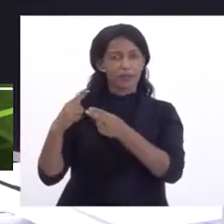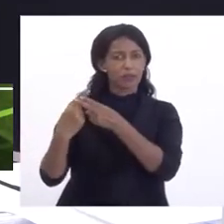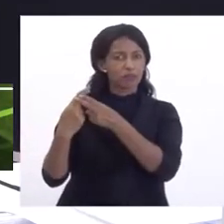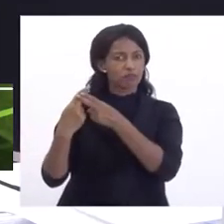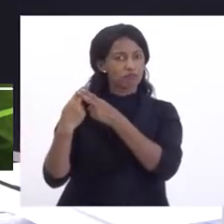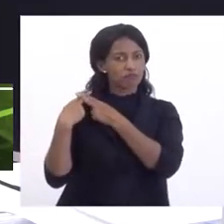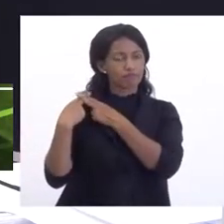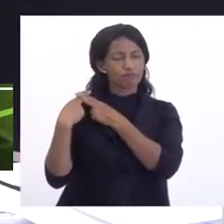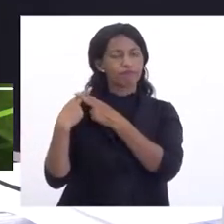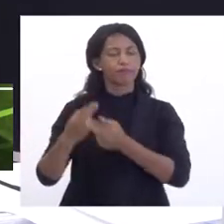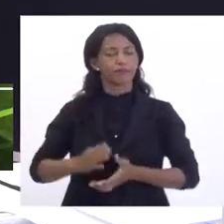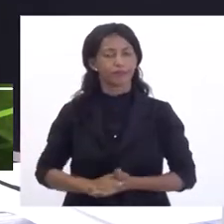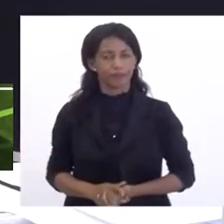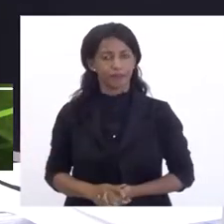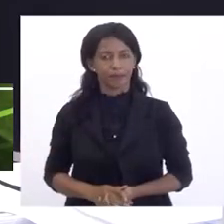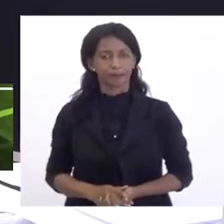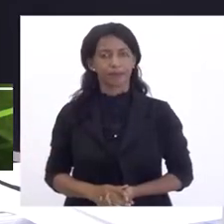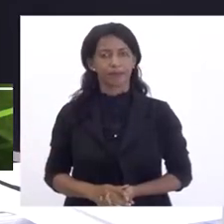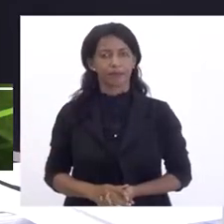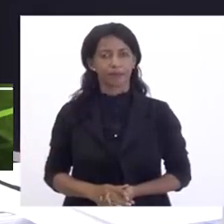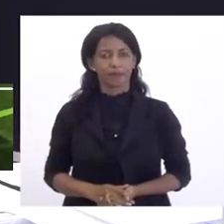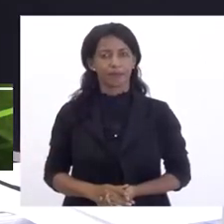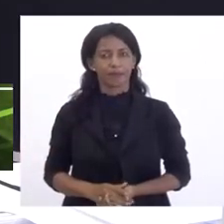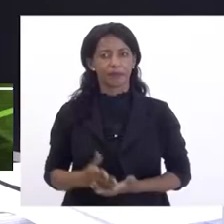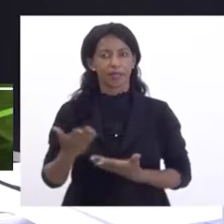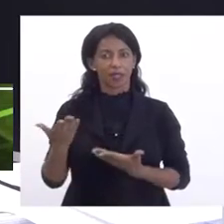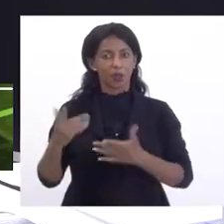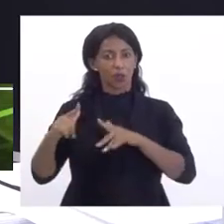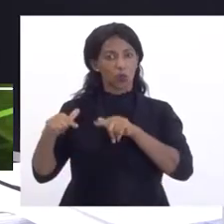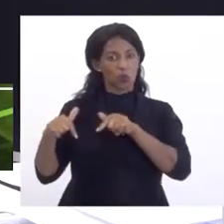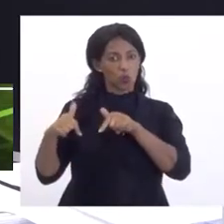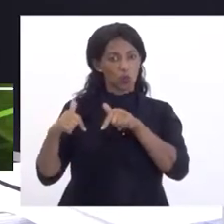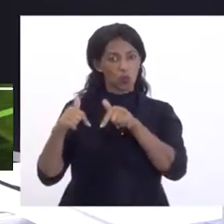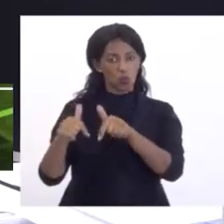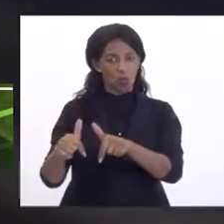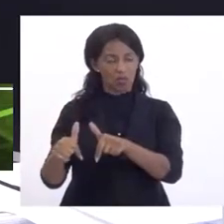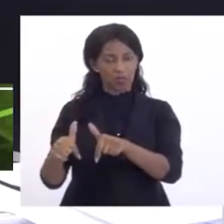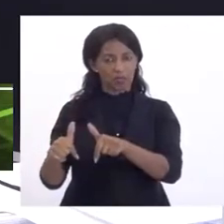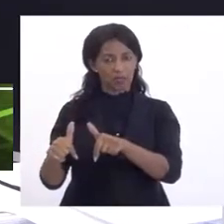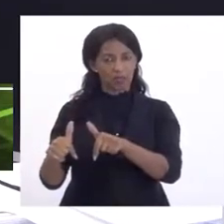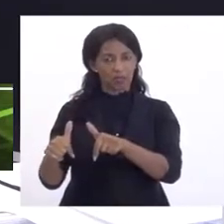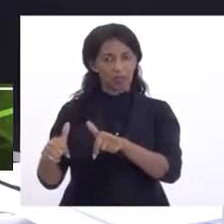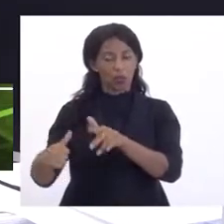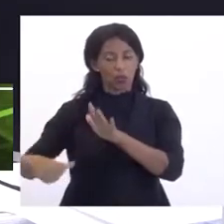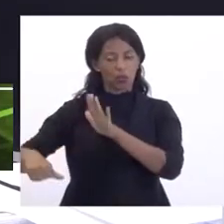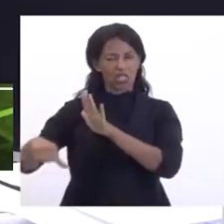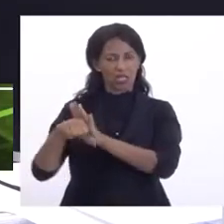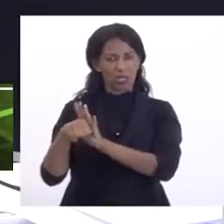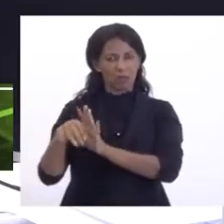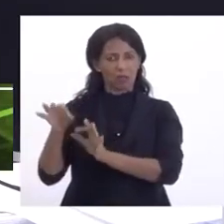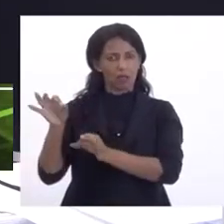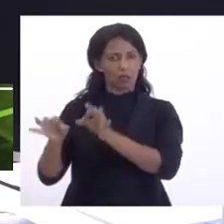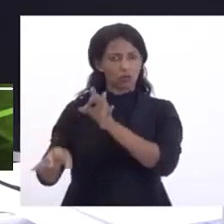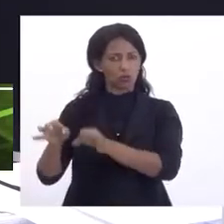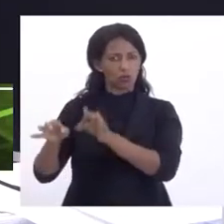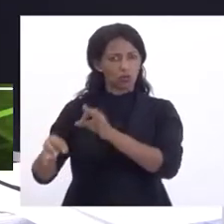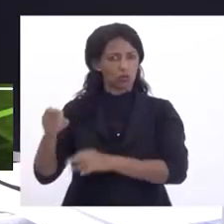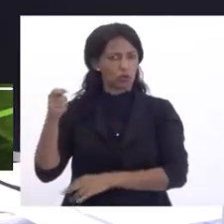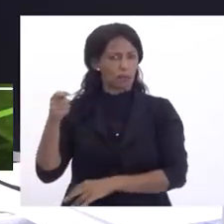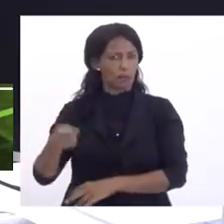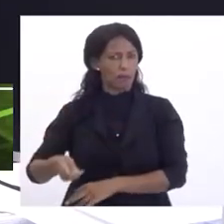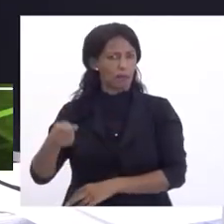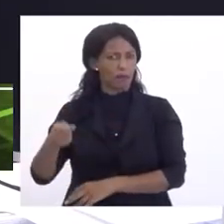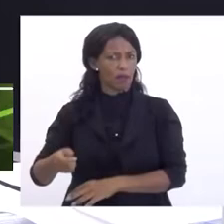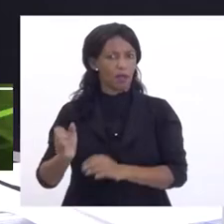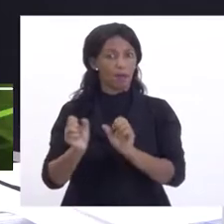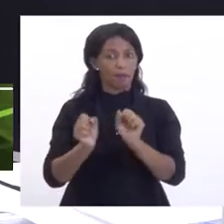responsabilidade e com ações em tribunais criminais possa ter